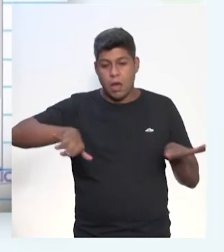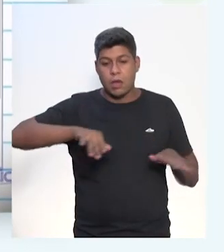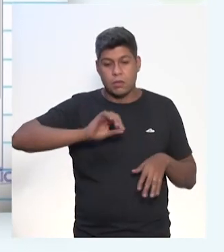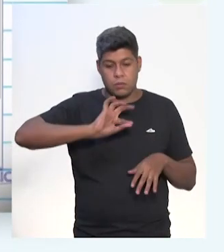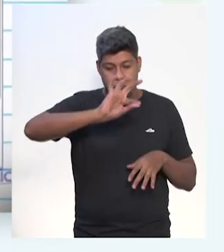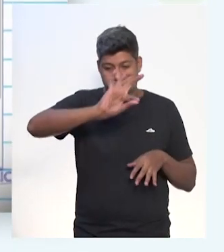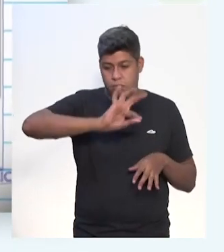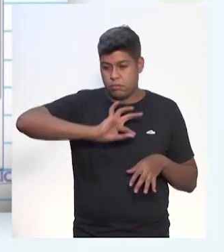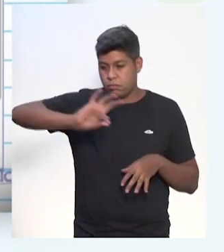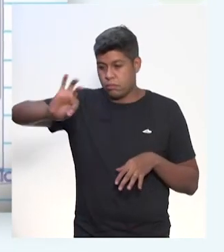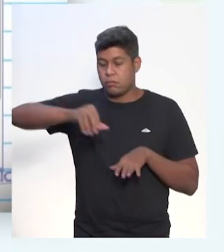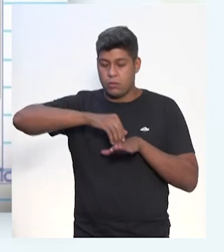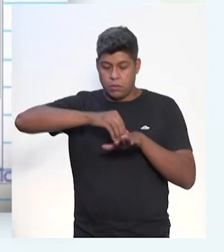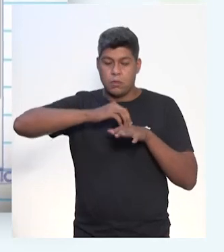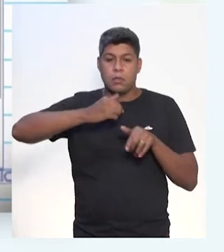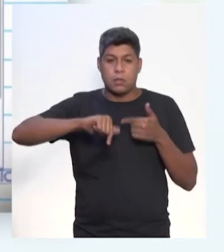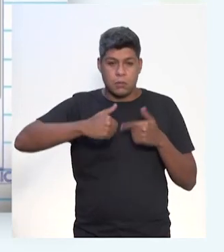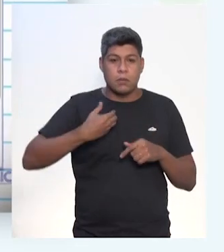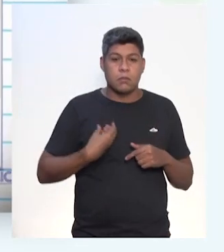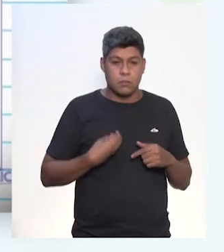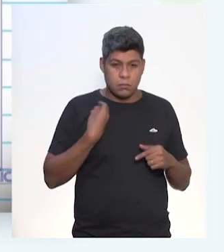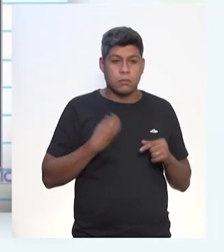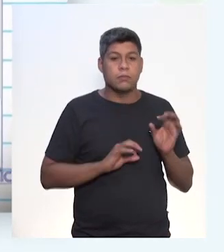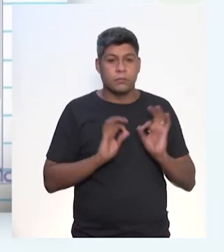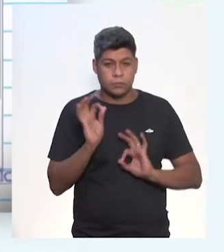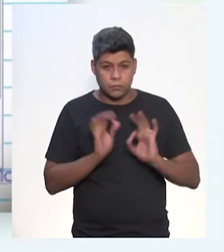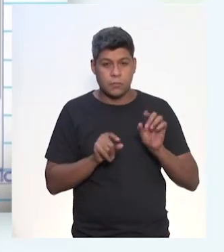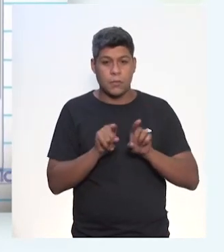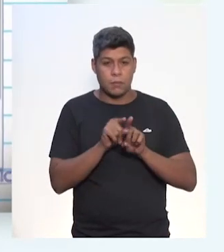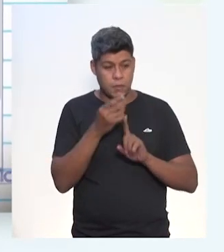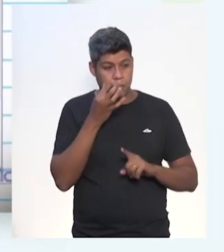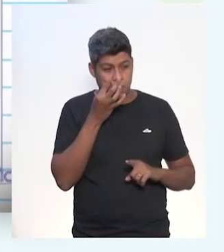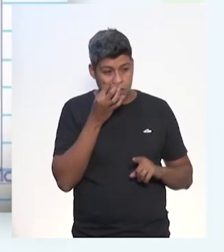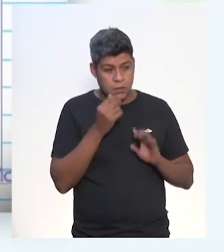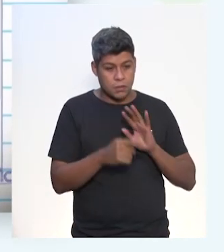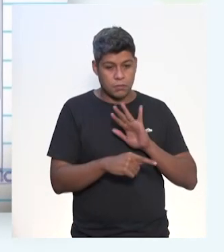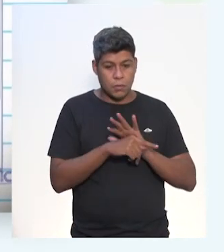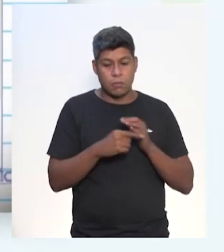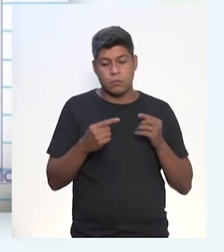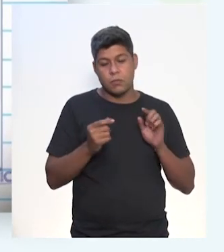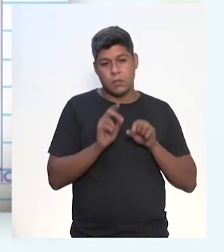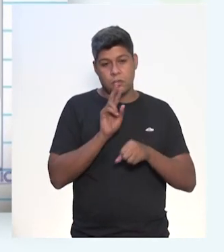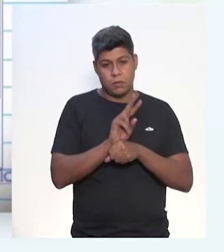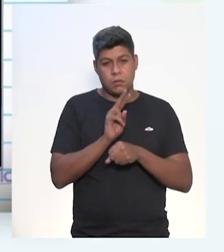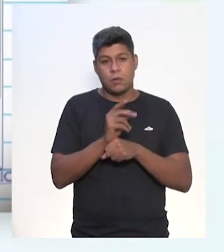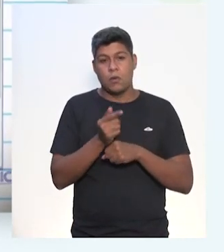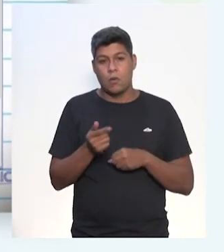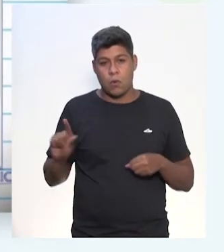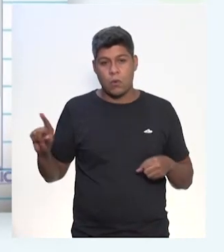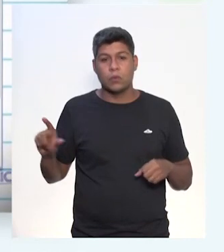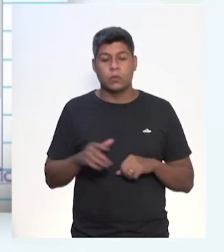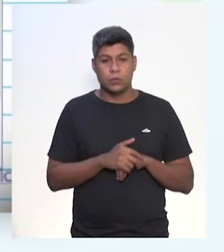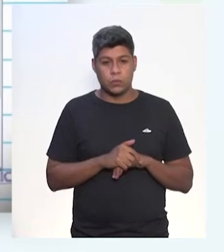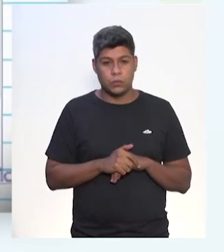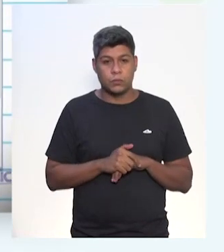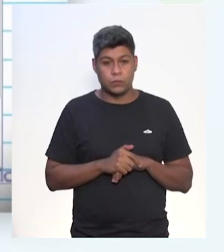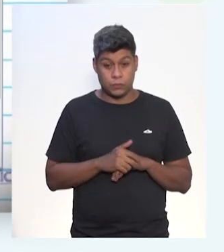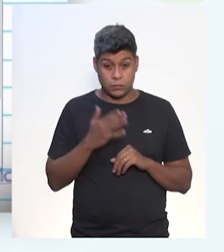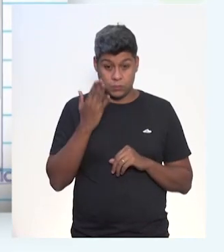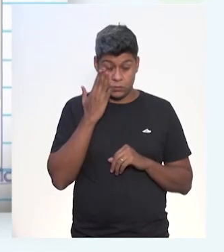para o trabalho, à existência de plano diretor e à presença de unidades de defesa civil, entre outros indicadores. Curtiu